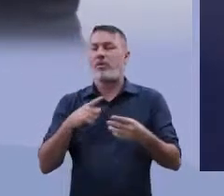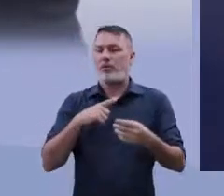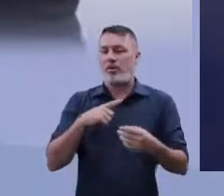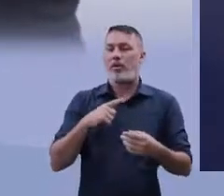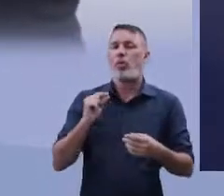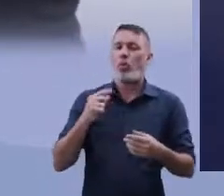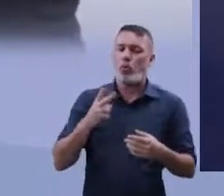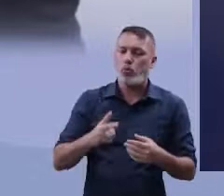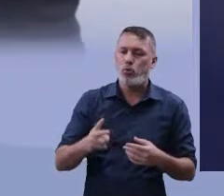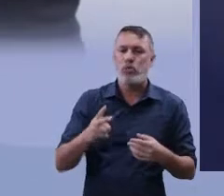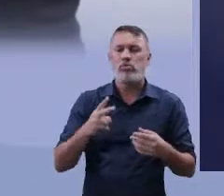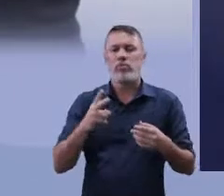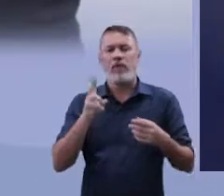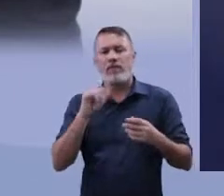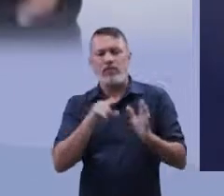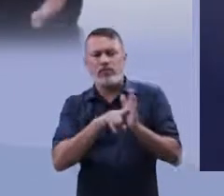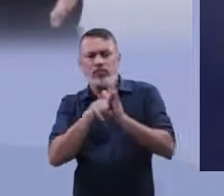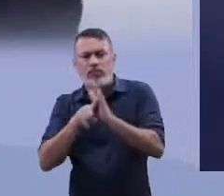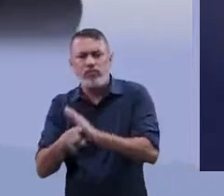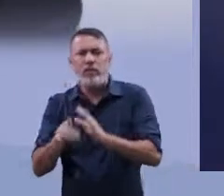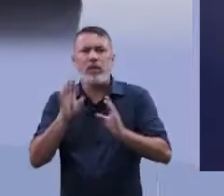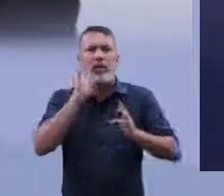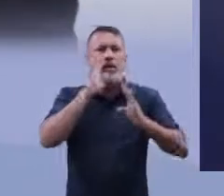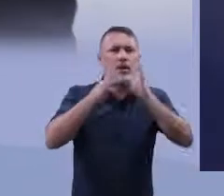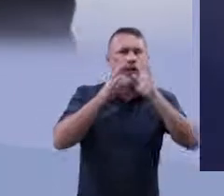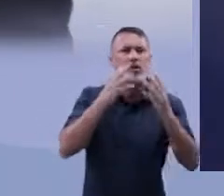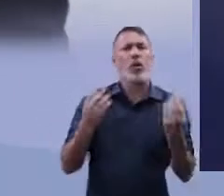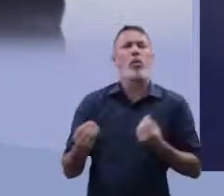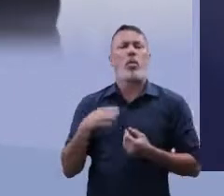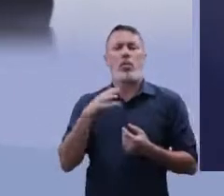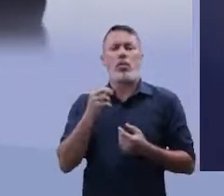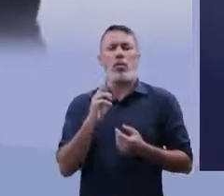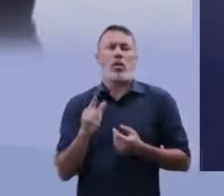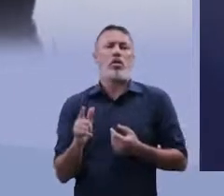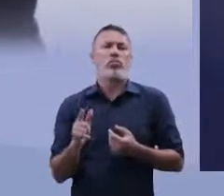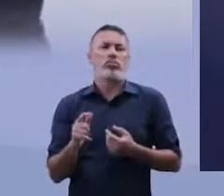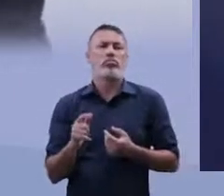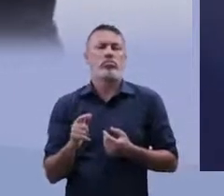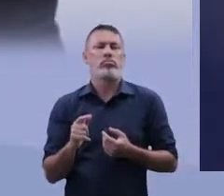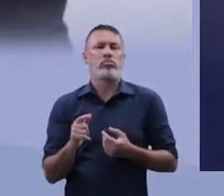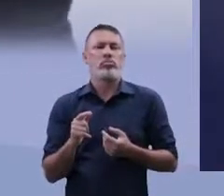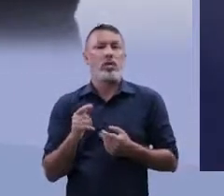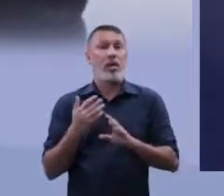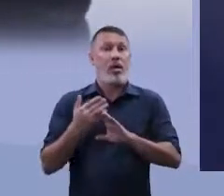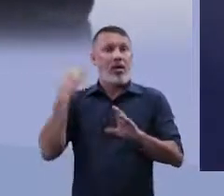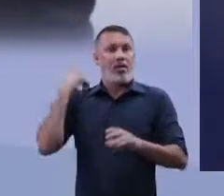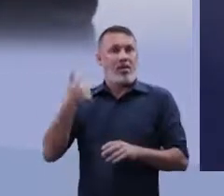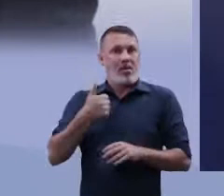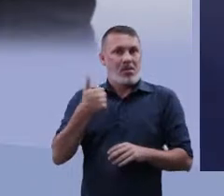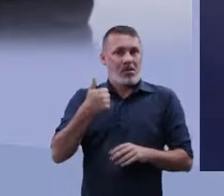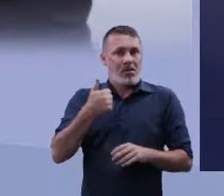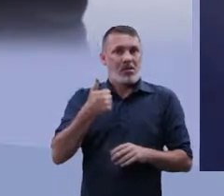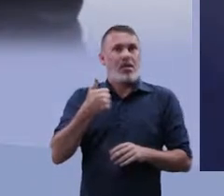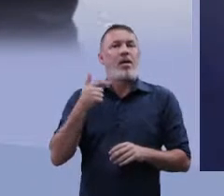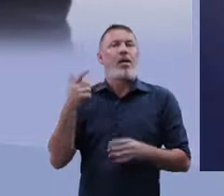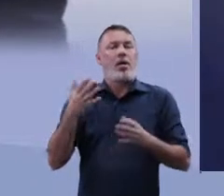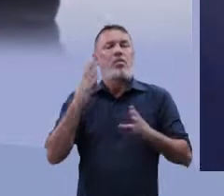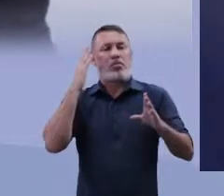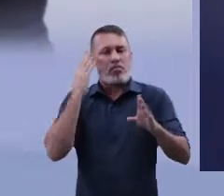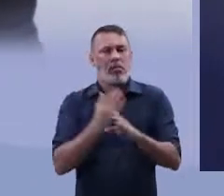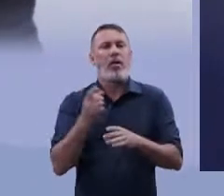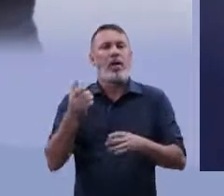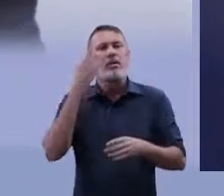dá continuidade à sua investigação crítica acerca dos princípios da moral, então iniciada lá com a publicação da Metafísica